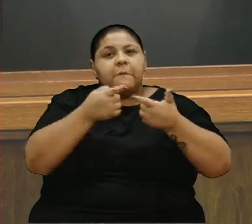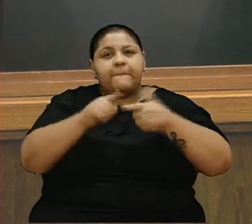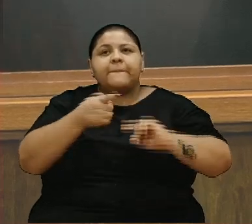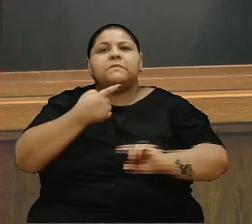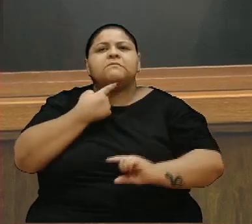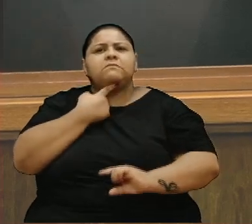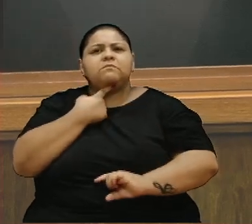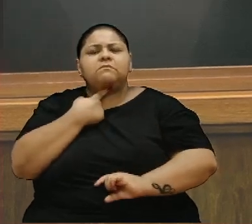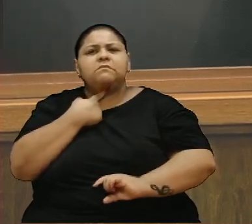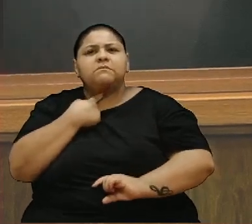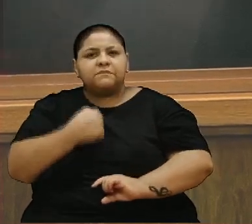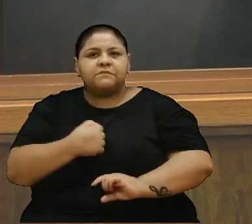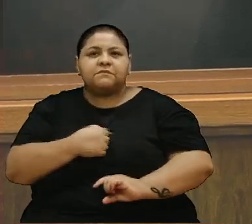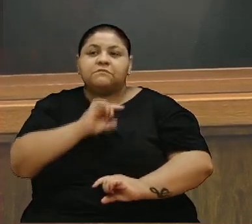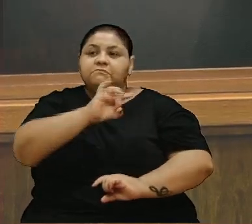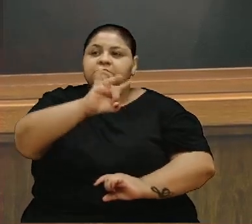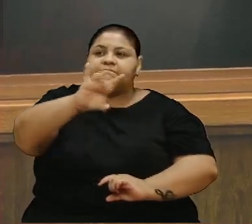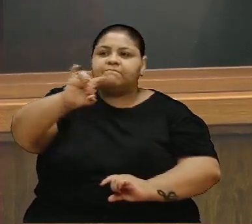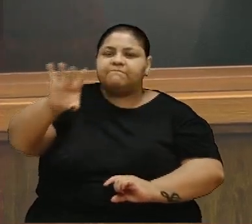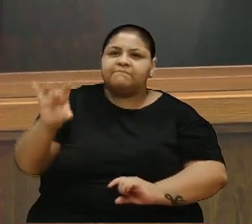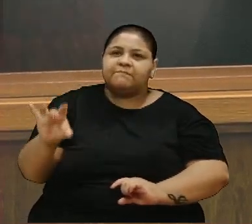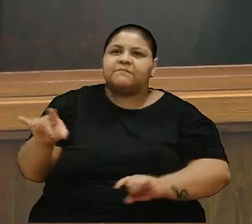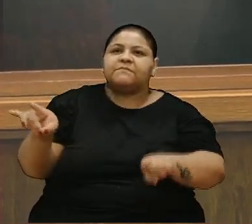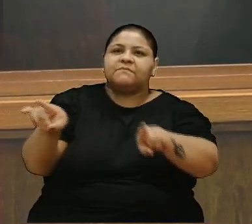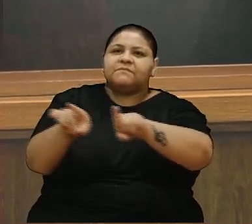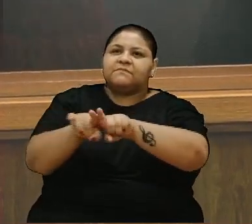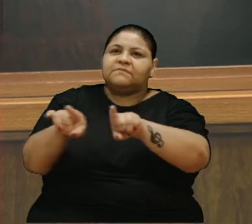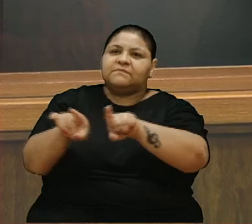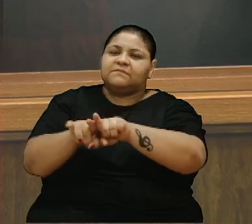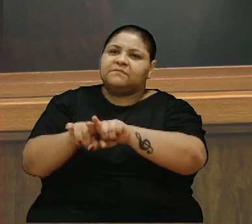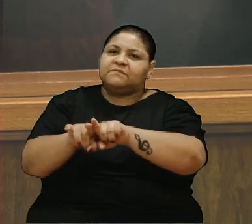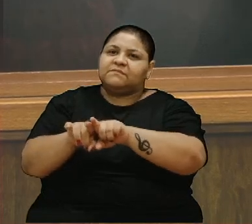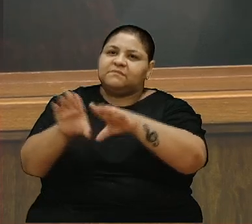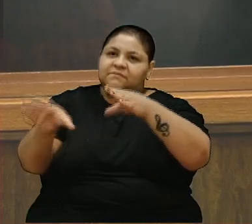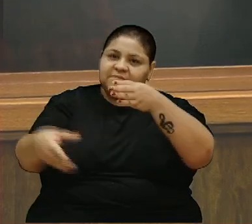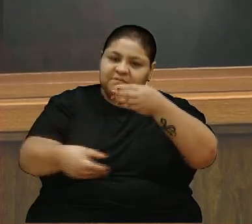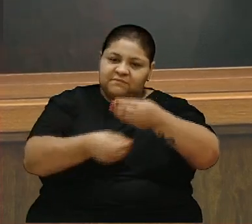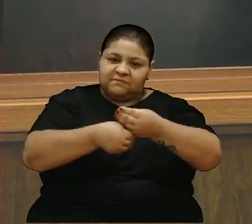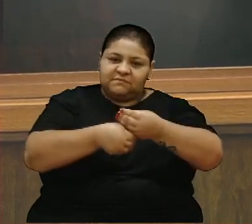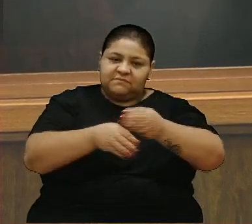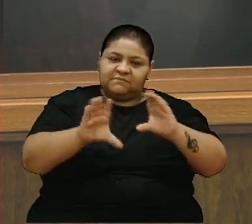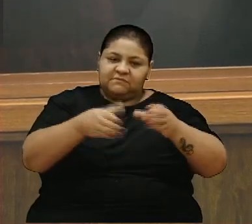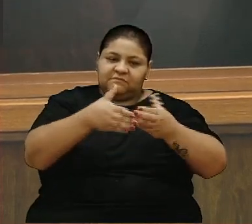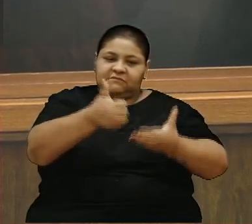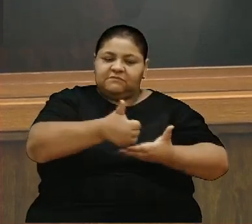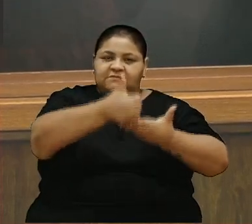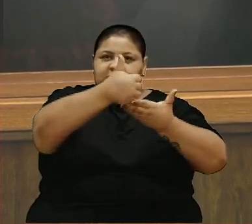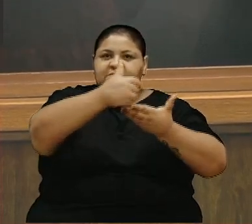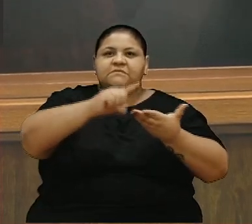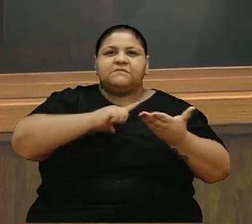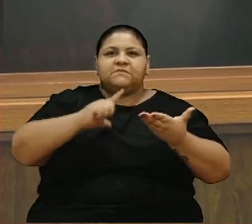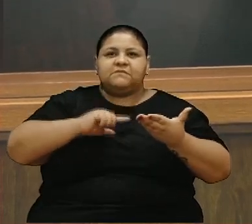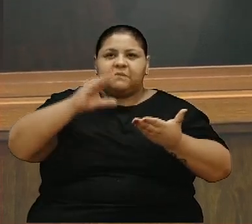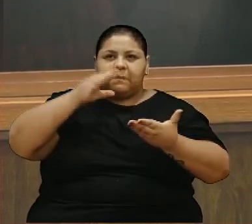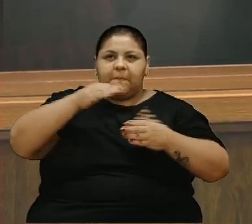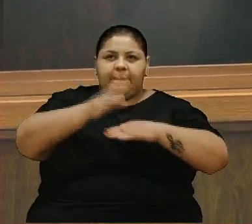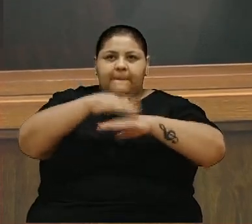do possível, e de cada um e cada uma aqui, também compusesse esta frente para nós termos mais forças